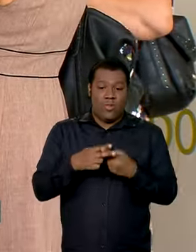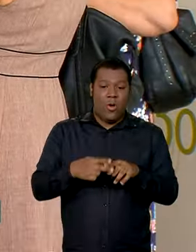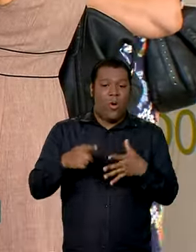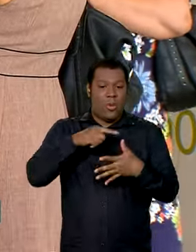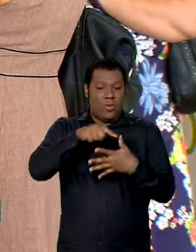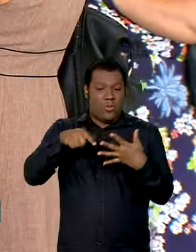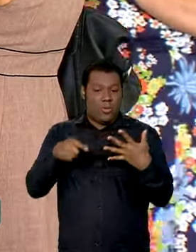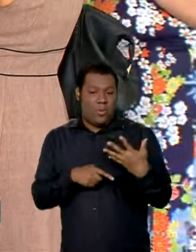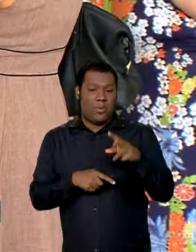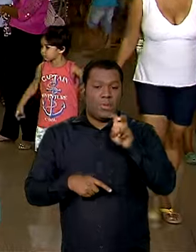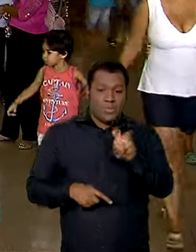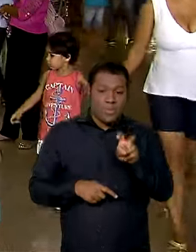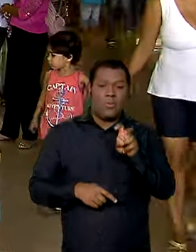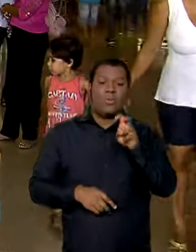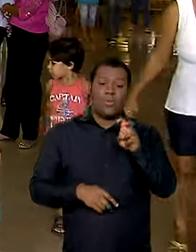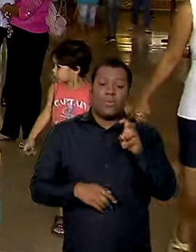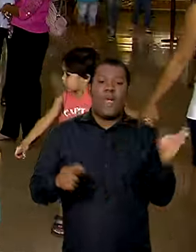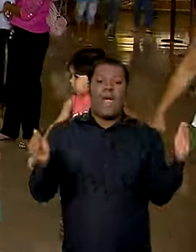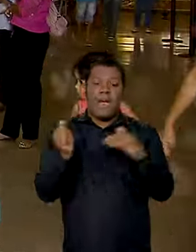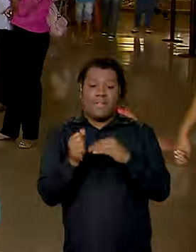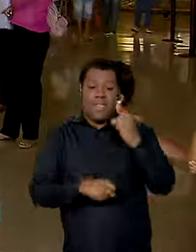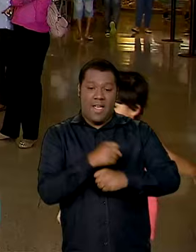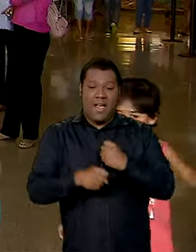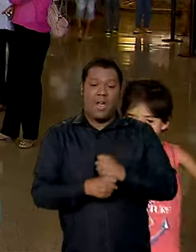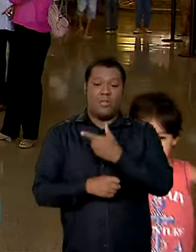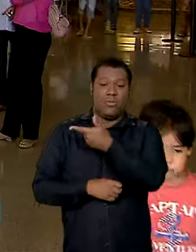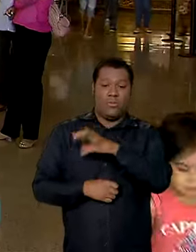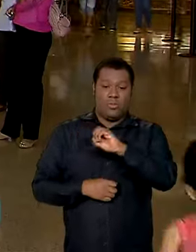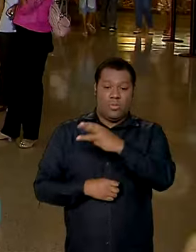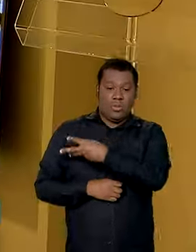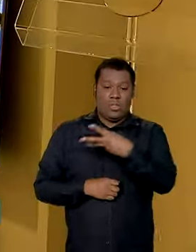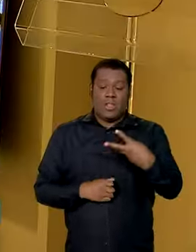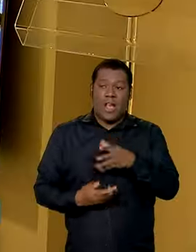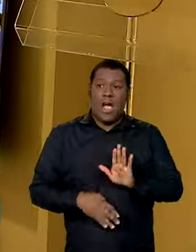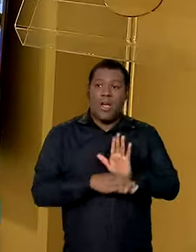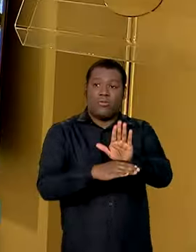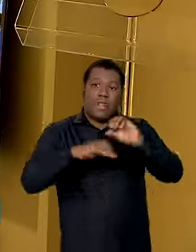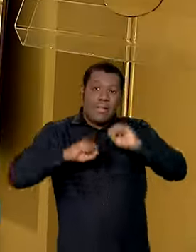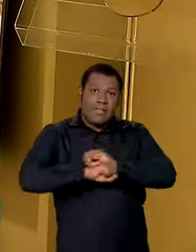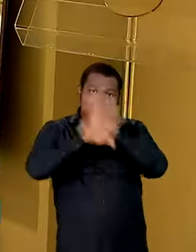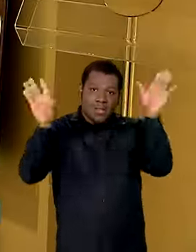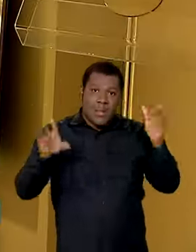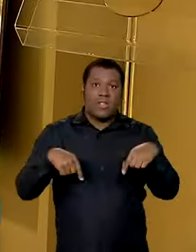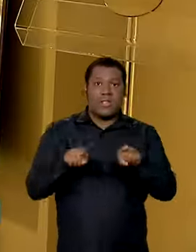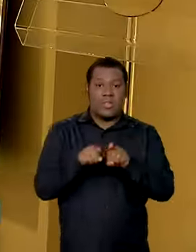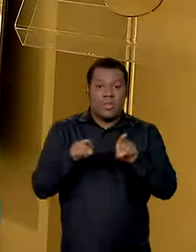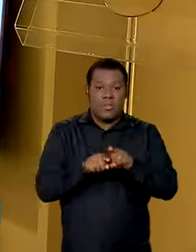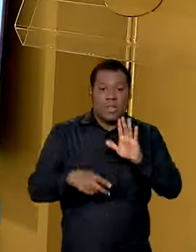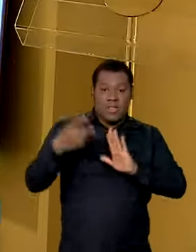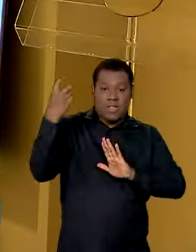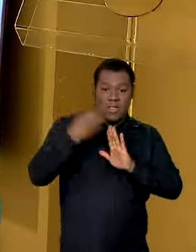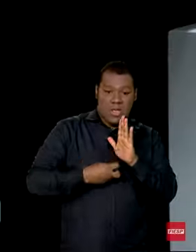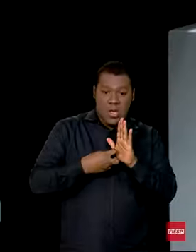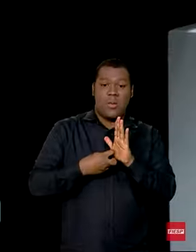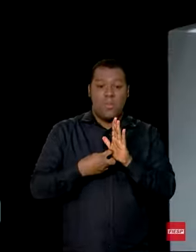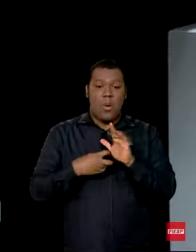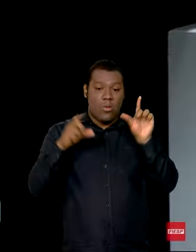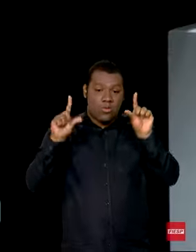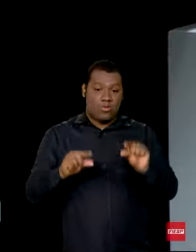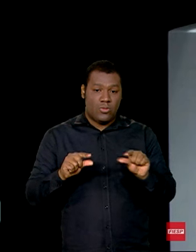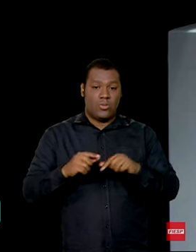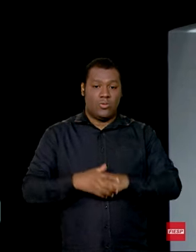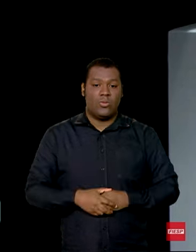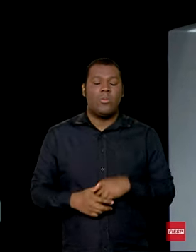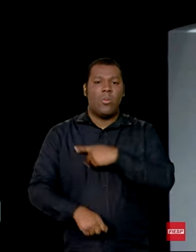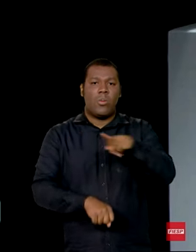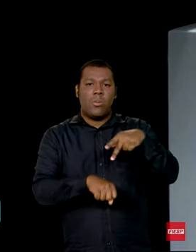de 2033 vai trazer mais transparência e acabar com os impostos invisíveis.